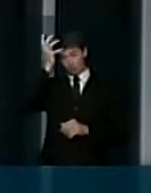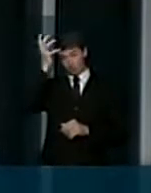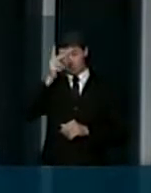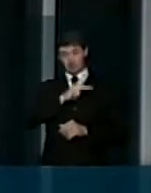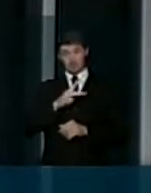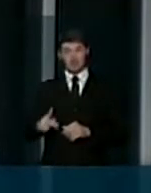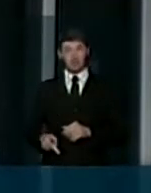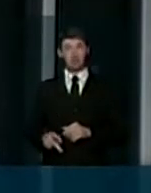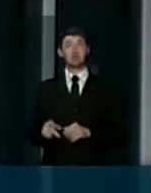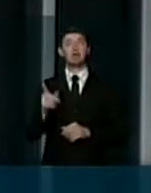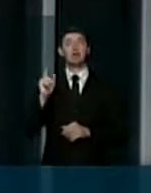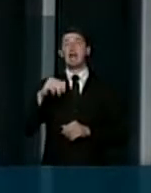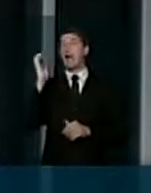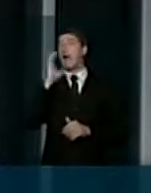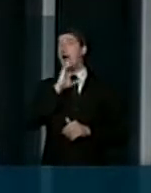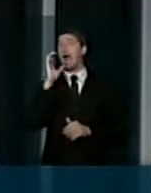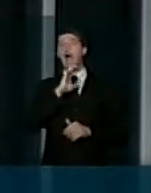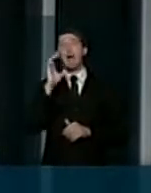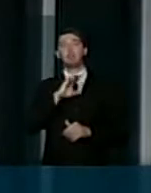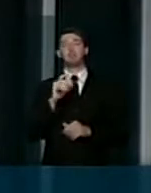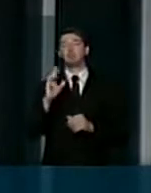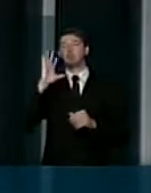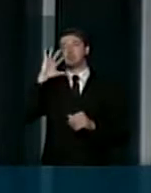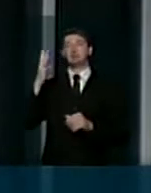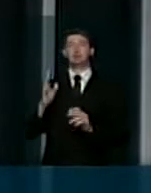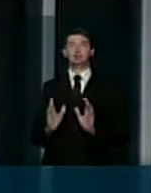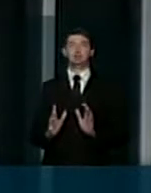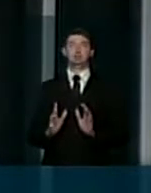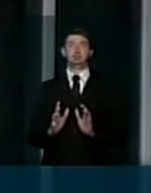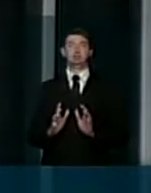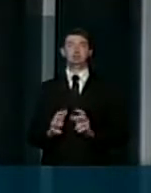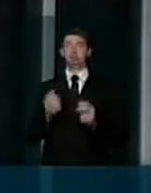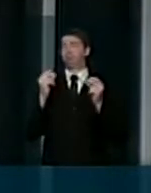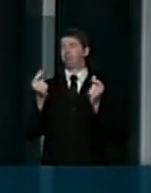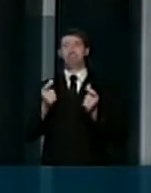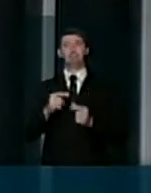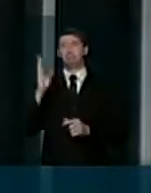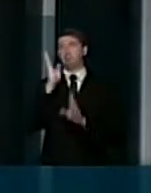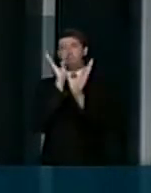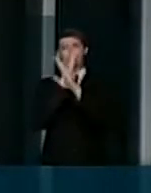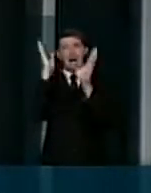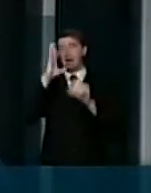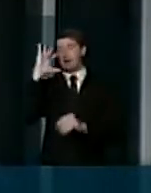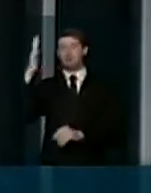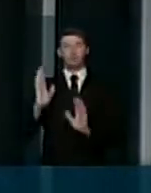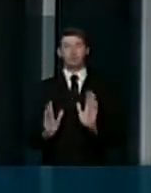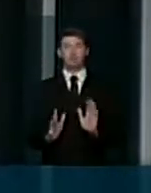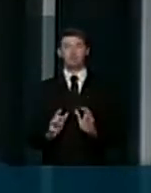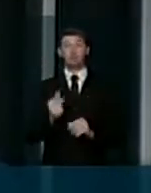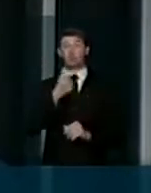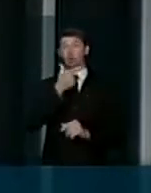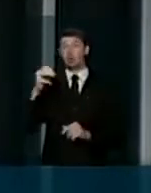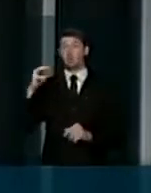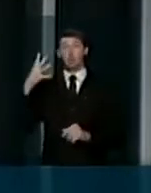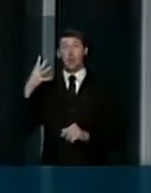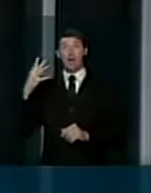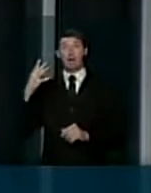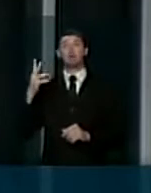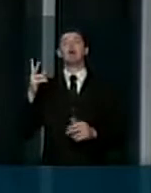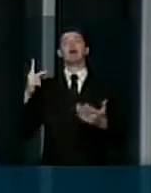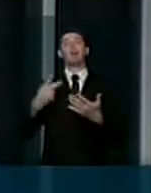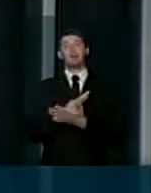é ser rápida em tomar as decisões. Se veja que nós estamos, desde 2004, o país sofre